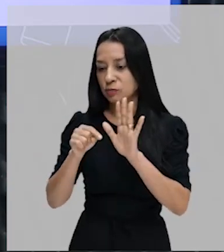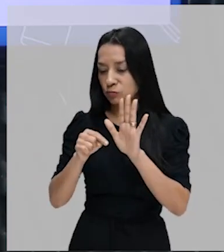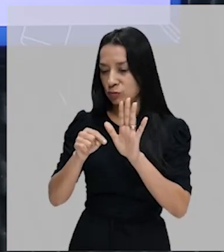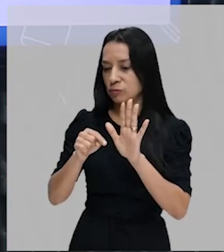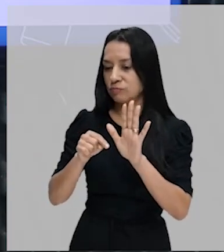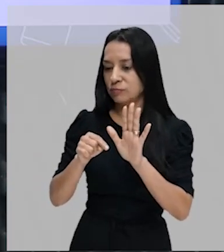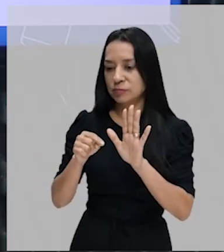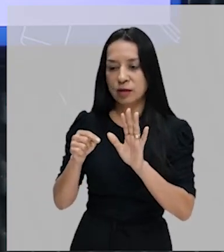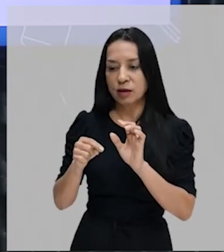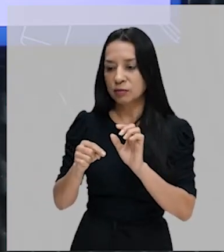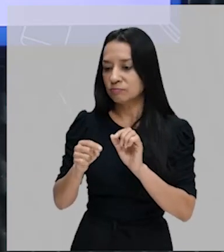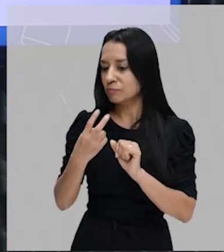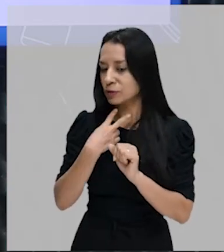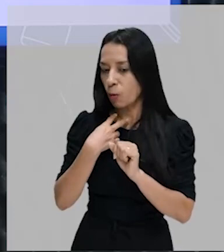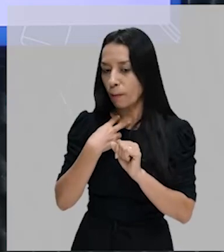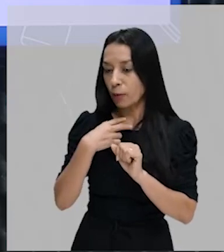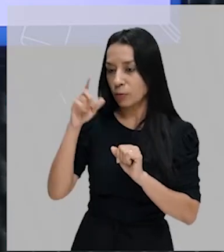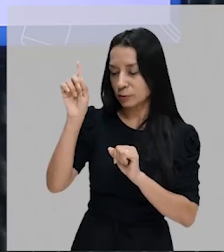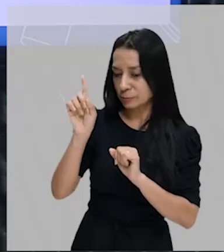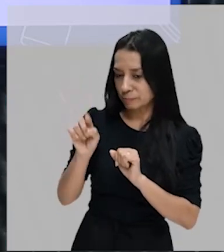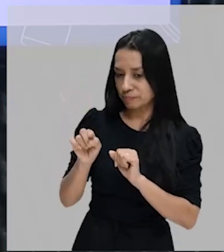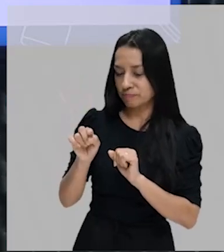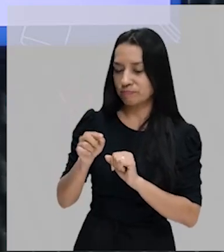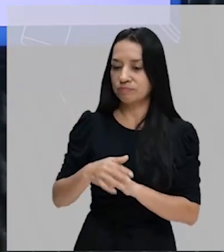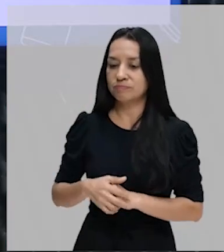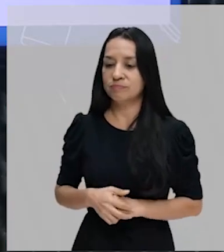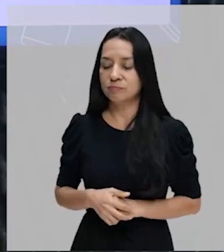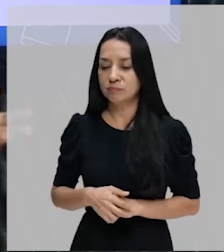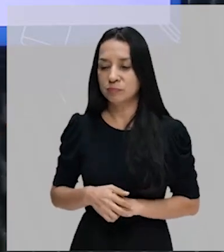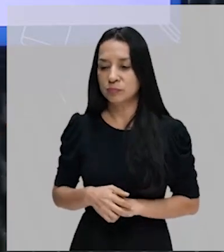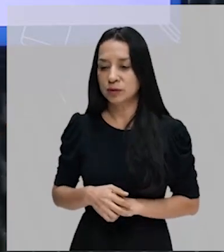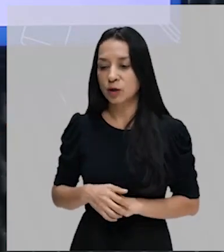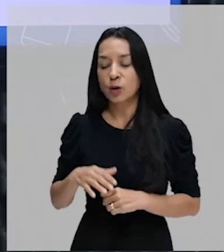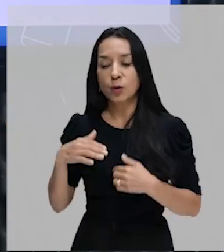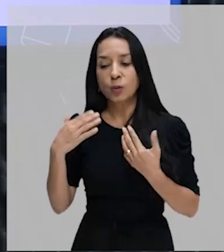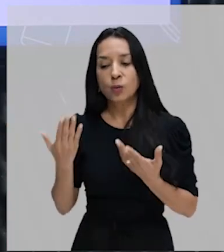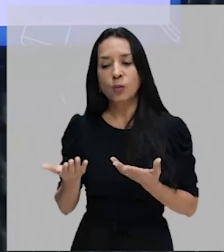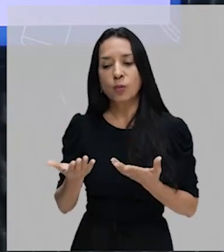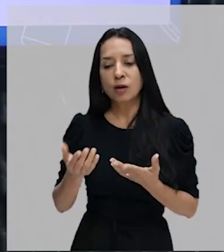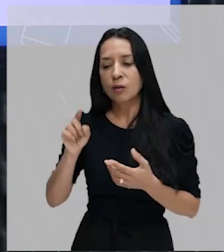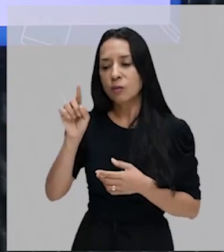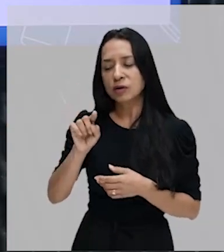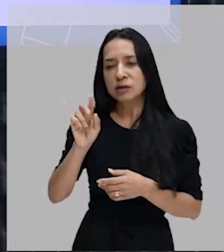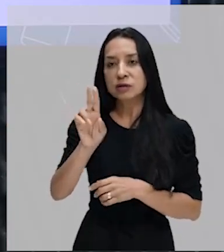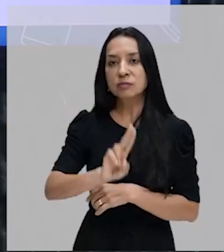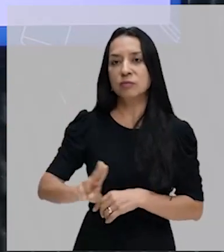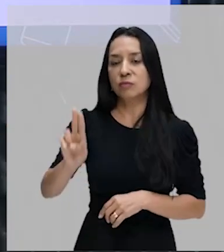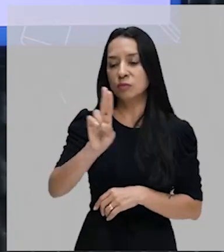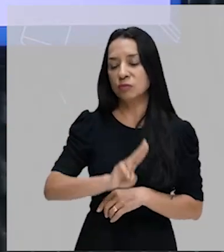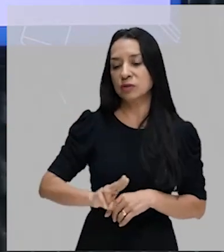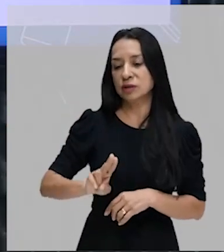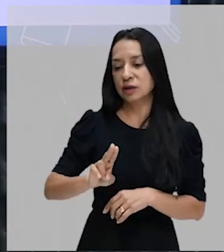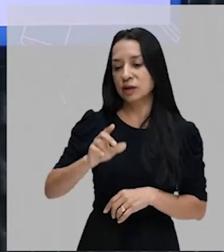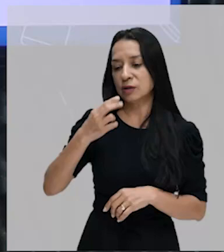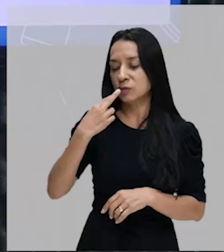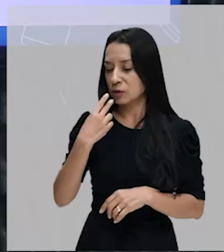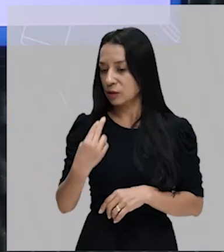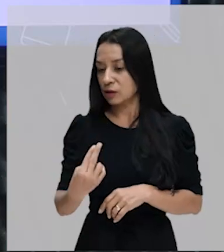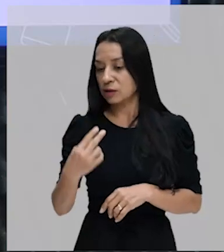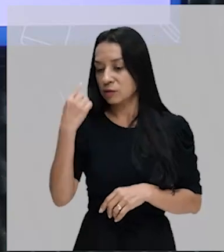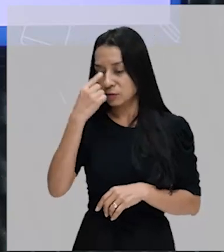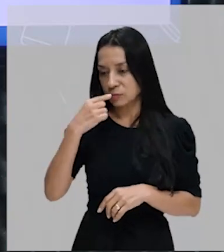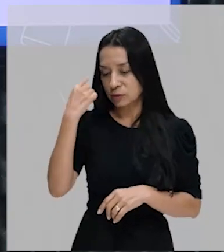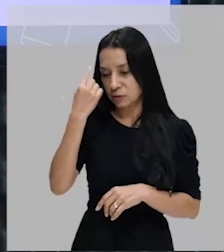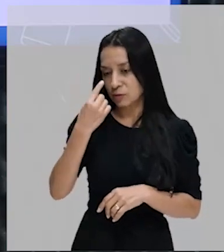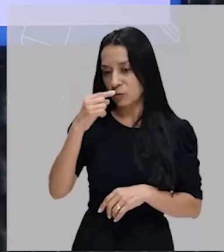acentuados, tá? Eles não devem levar tilde. E qual é o acento que é utilizado na língua espanhola? É o acento